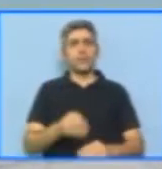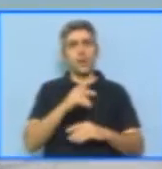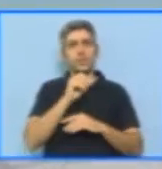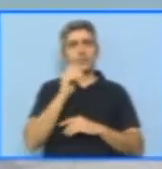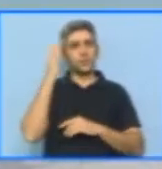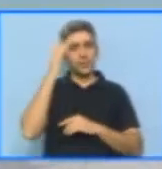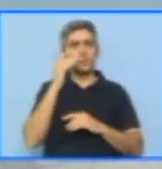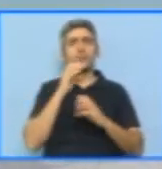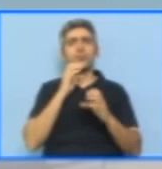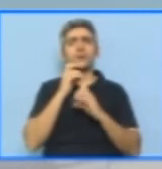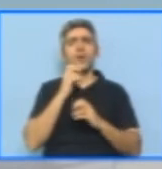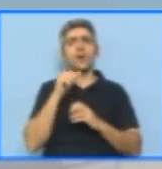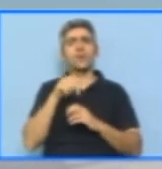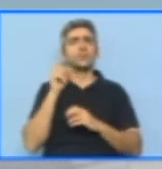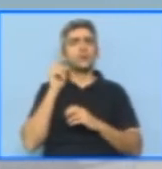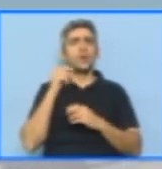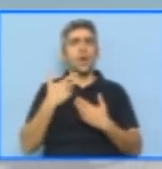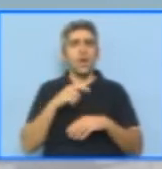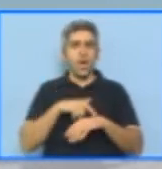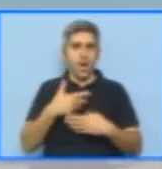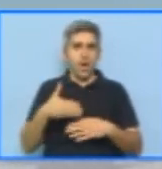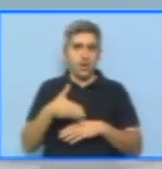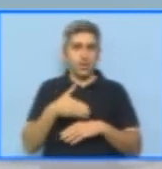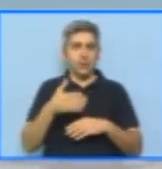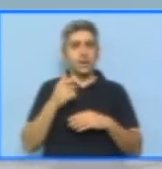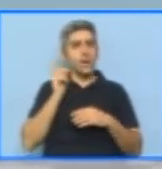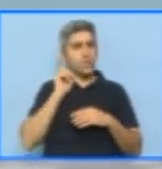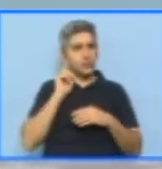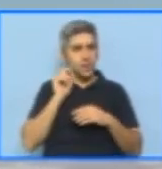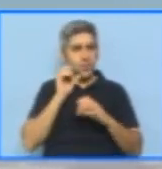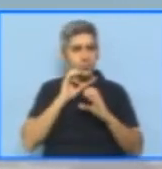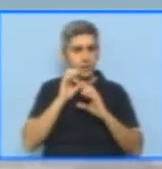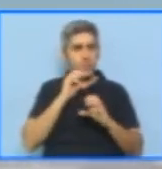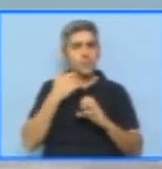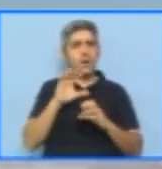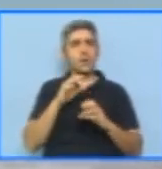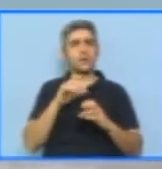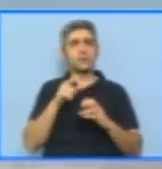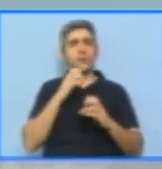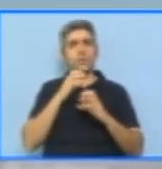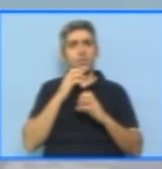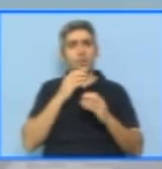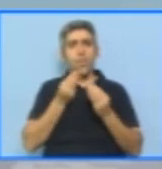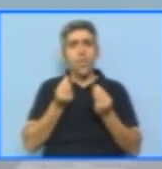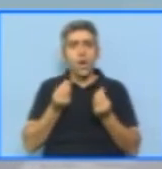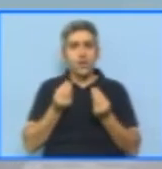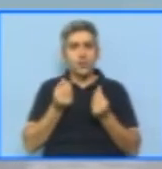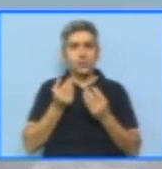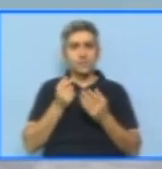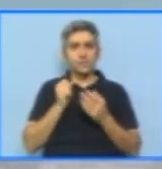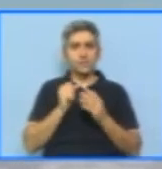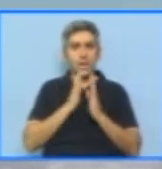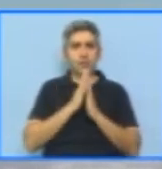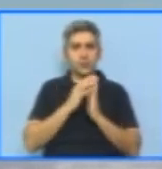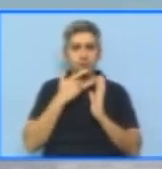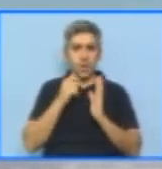hoje em dia é algo importante, mas é algo que, fazendo esta comunicação com qualidade, é algo de que a